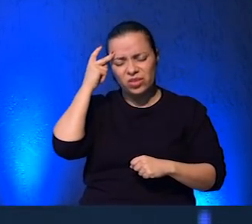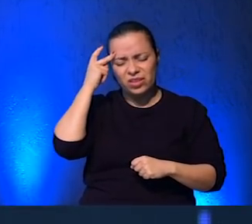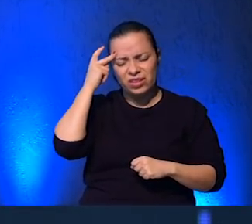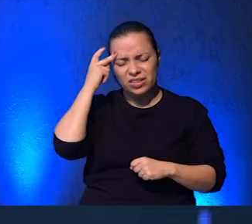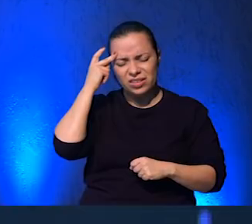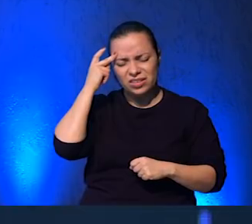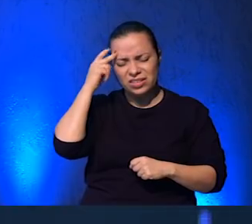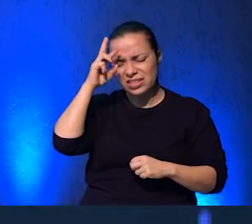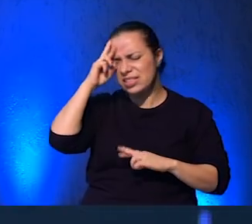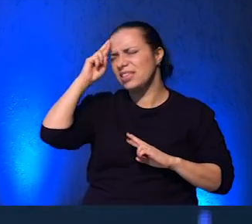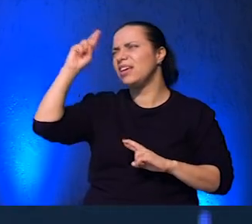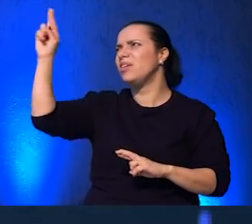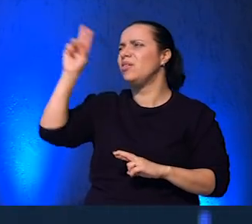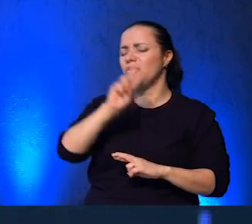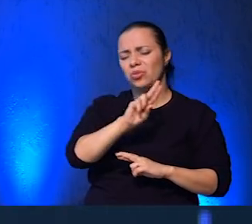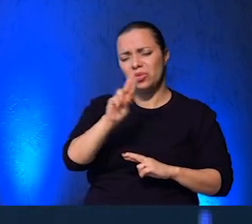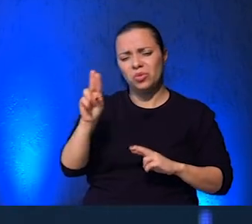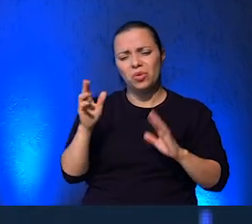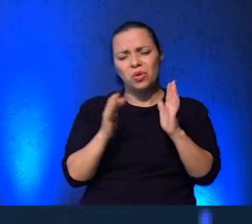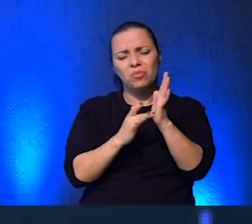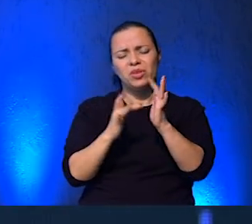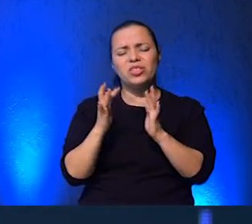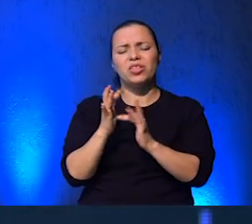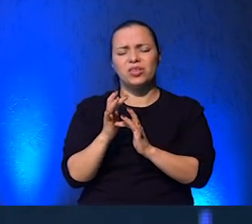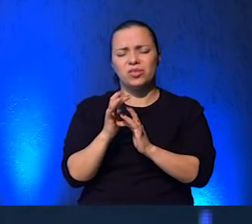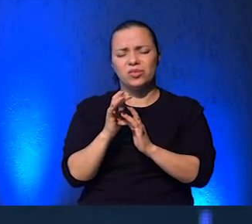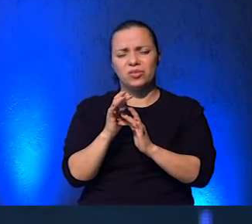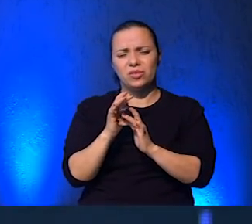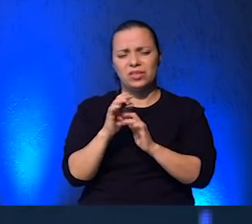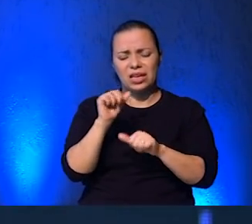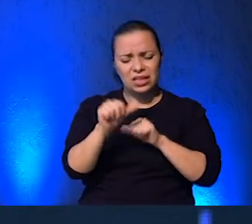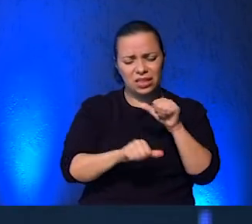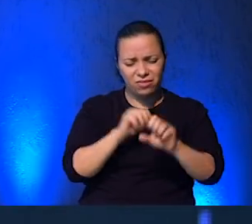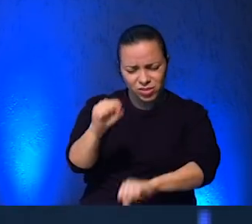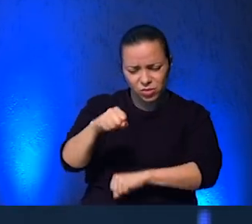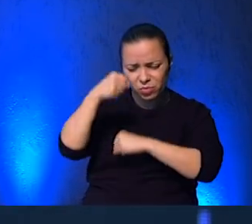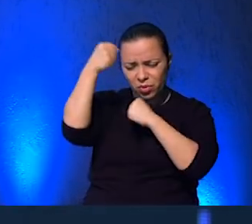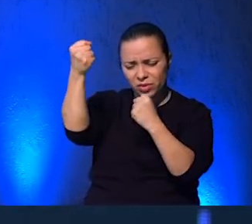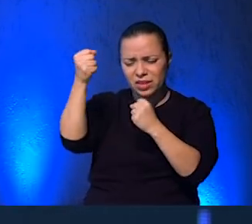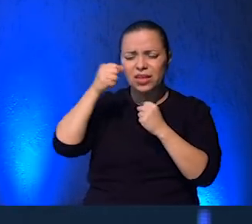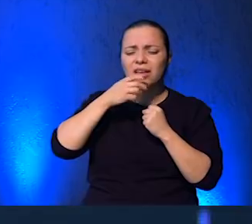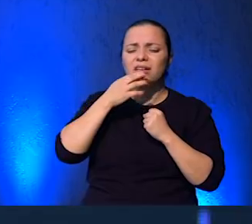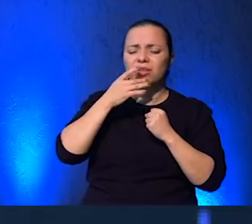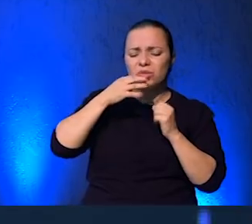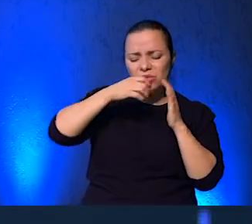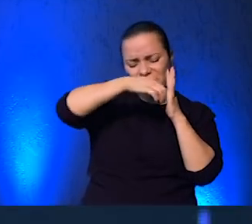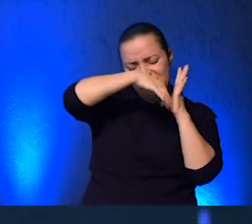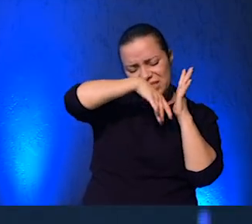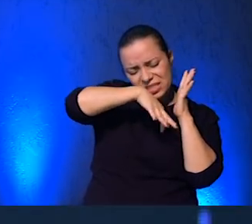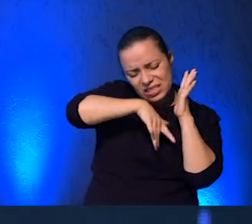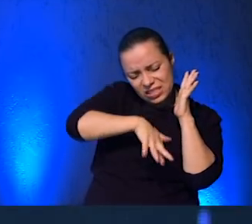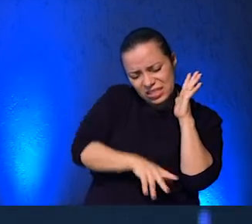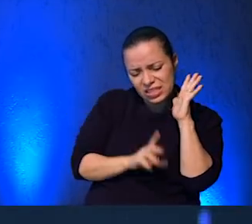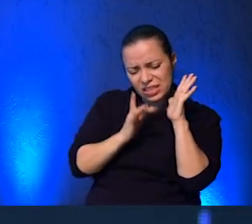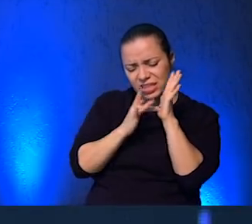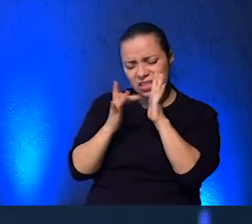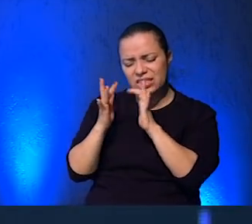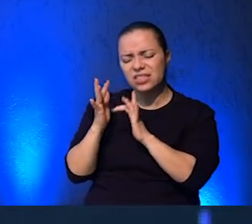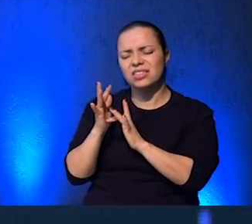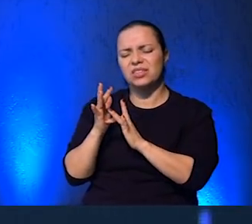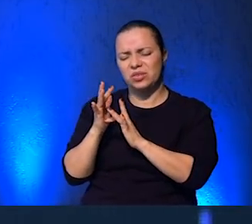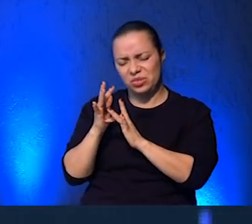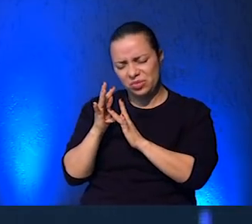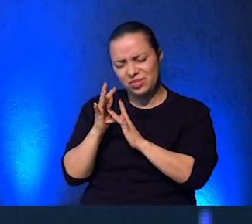de jesus pelo poder do nome do sangue de jesus pelo sangue no corpo ferido do senhor